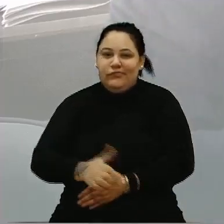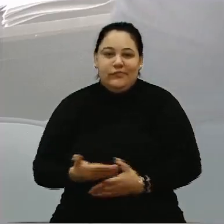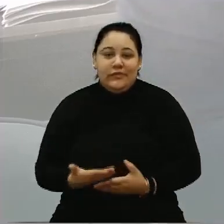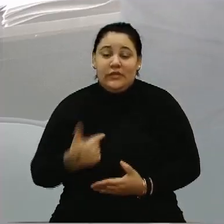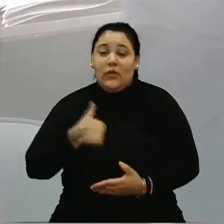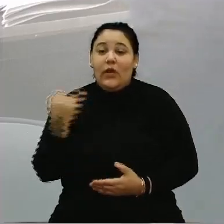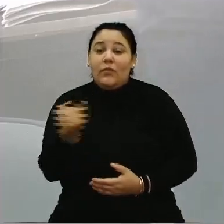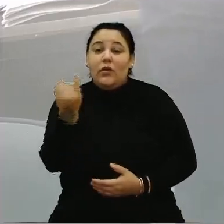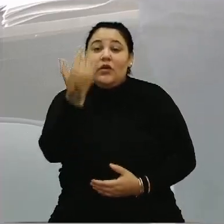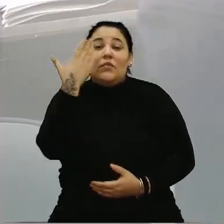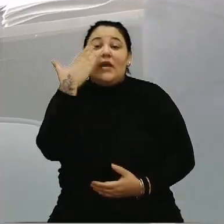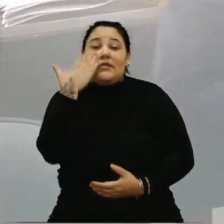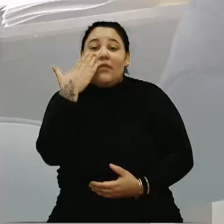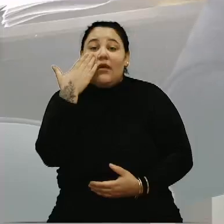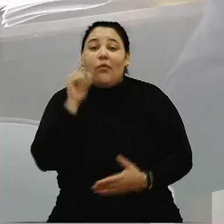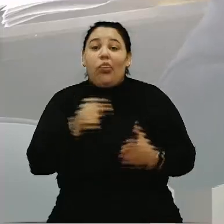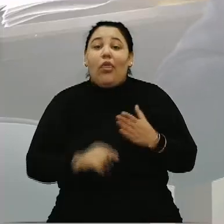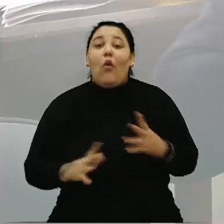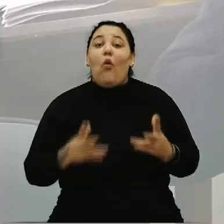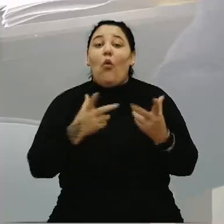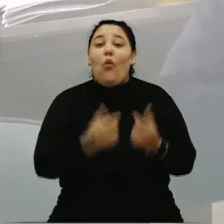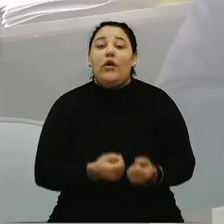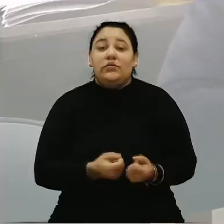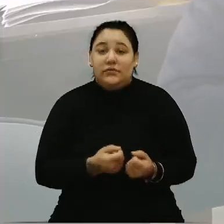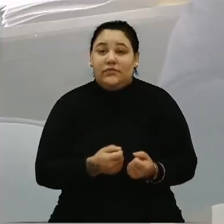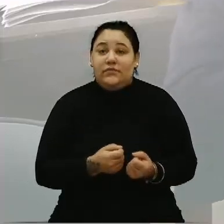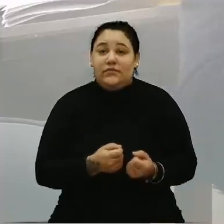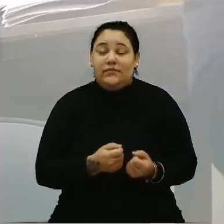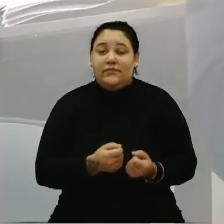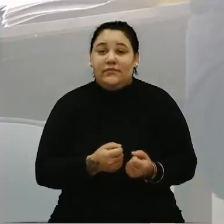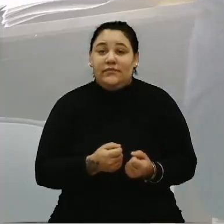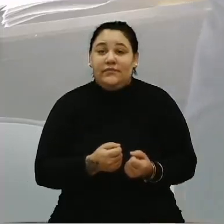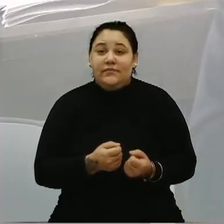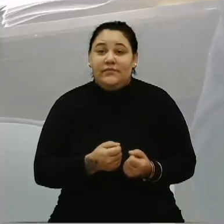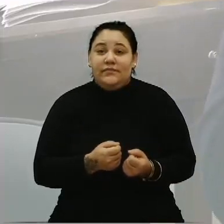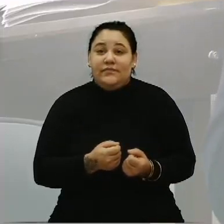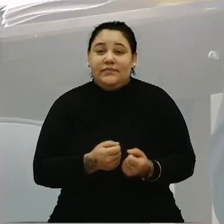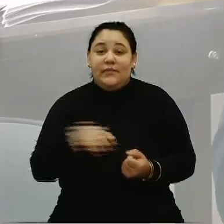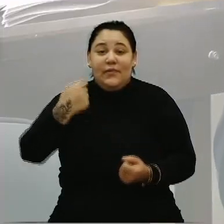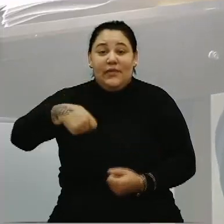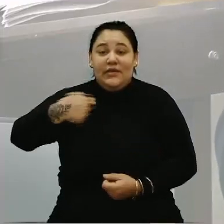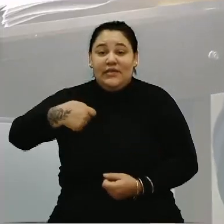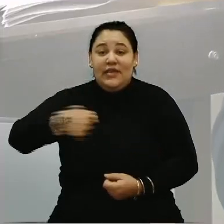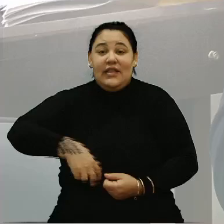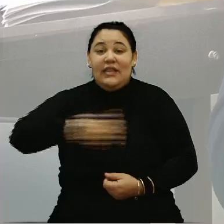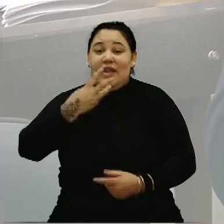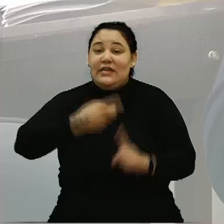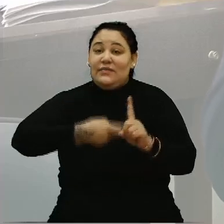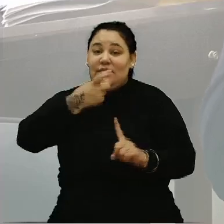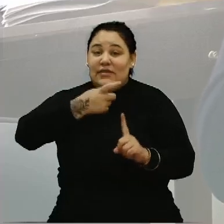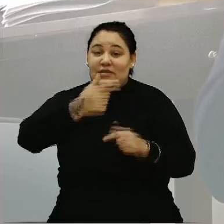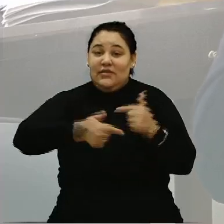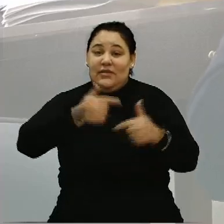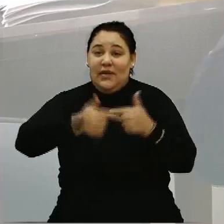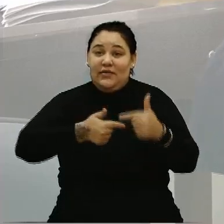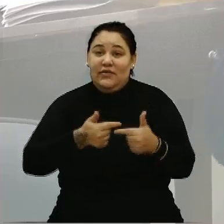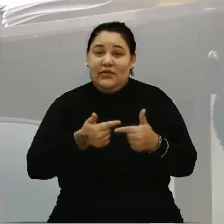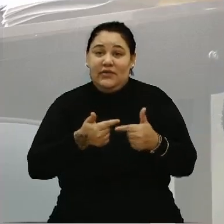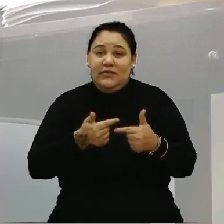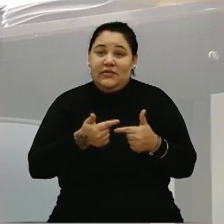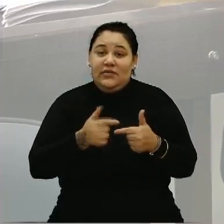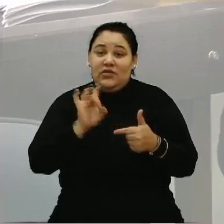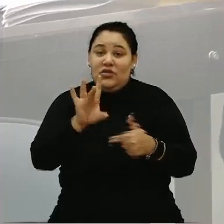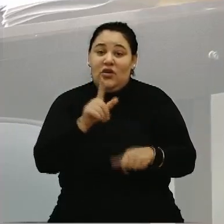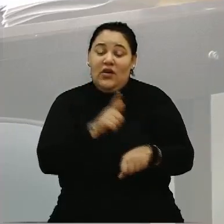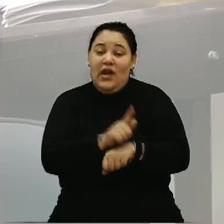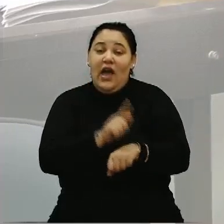para saber da dimensão, gente. Eu digo para vocês, precisa 3 meses de trabalho. Só Galópolis